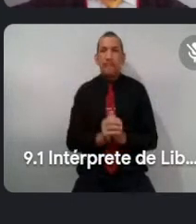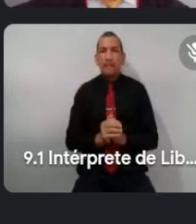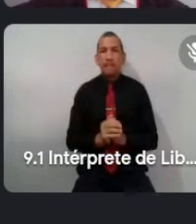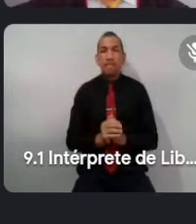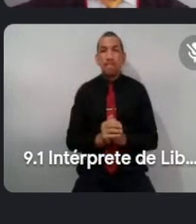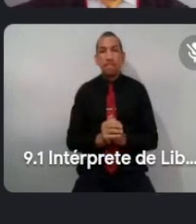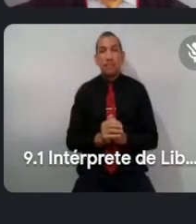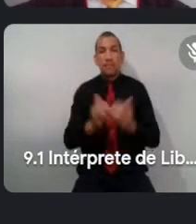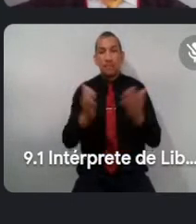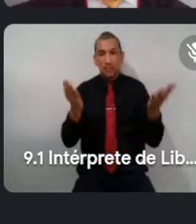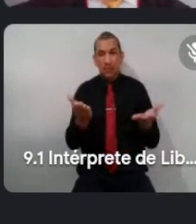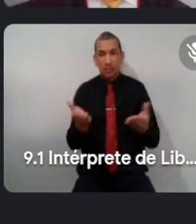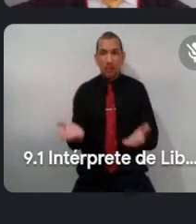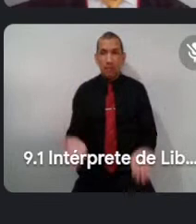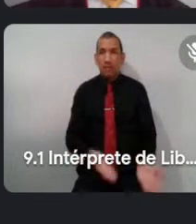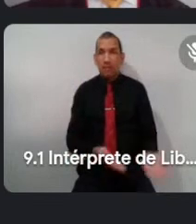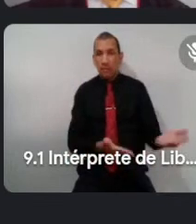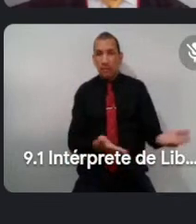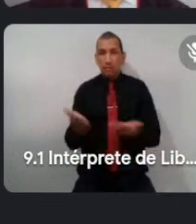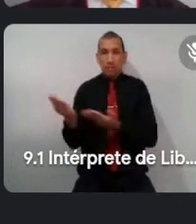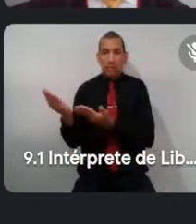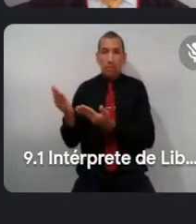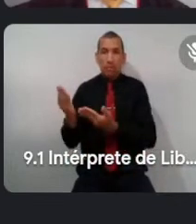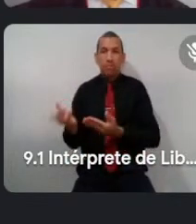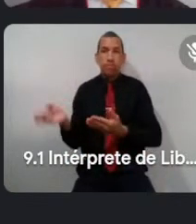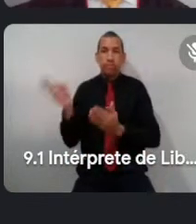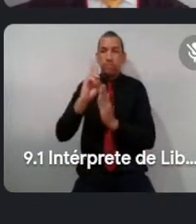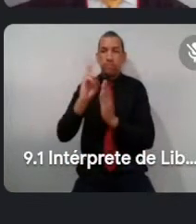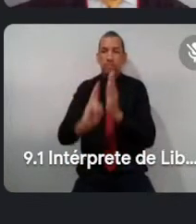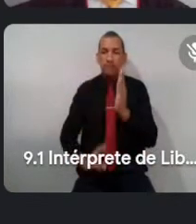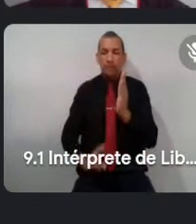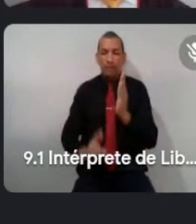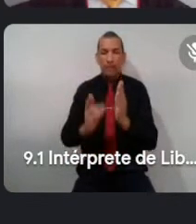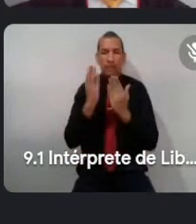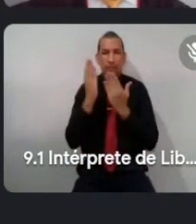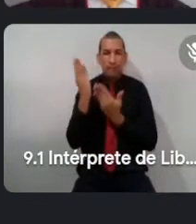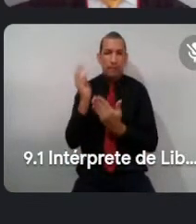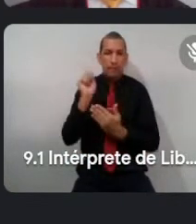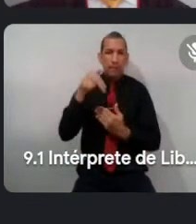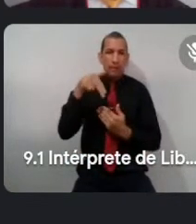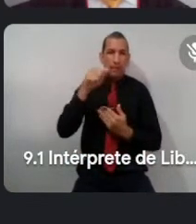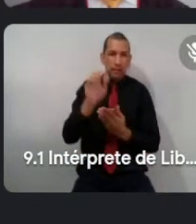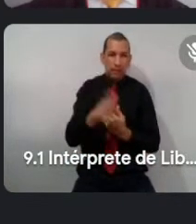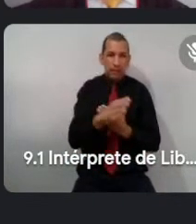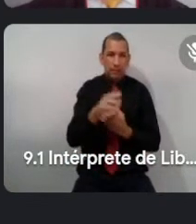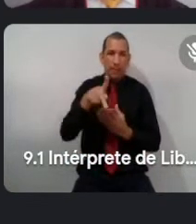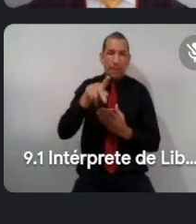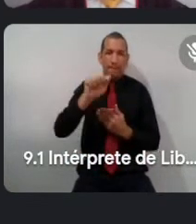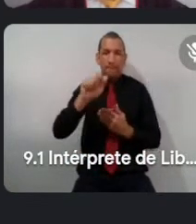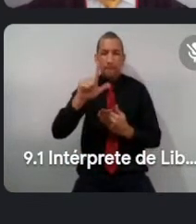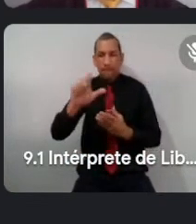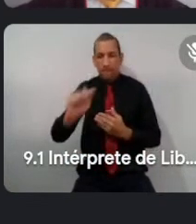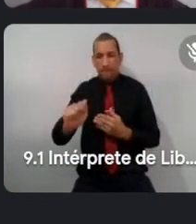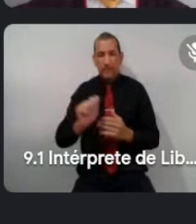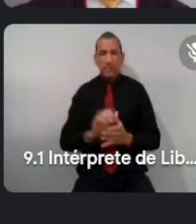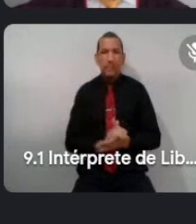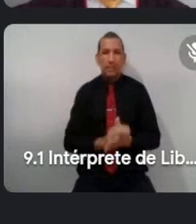e devolver a palavra Então a nossa relatora Dra Ana Paula Brandão Brasil